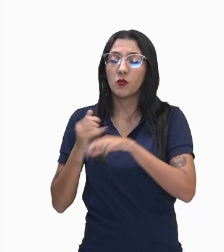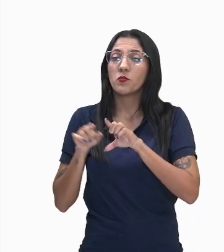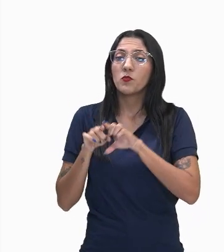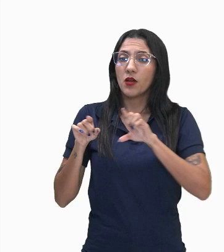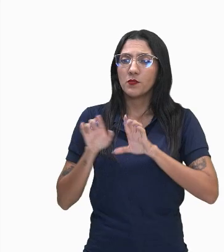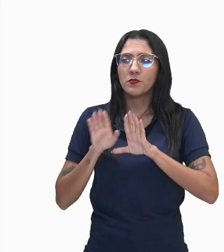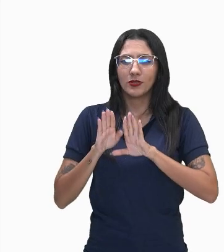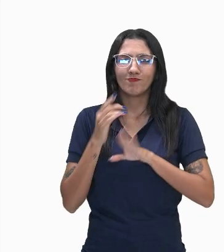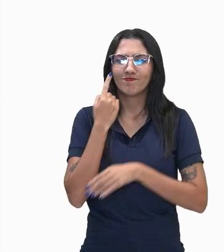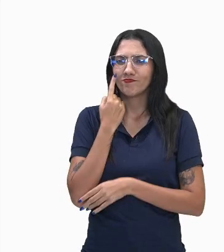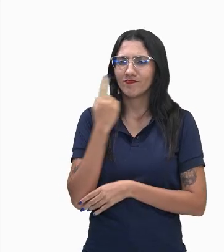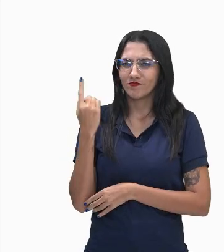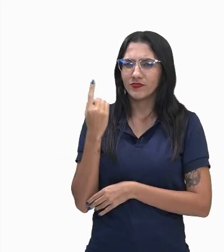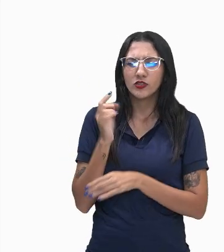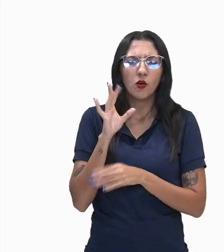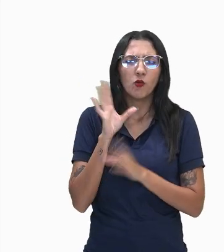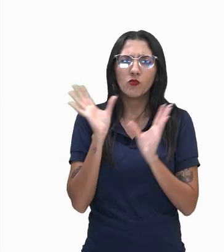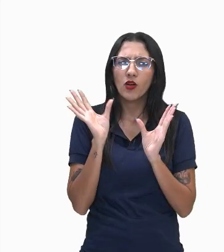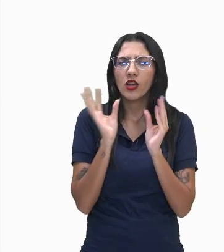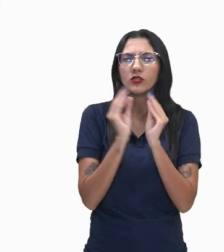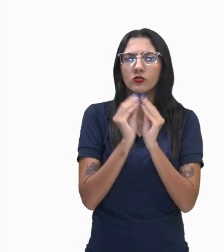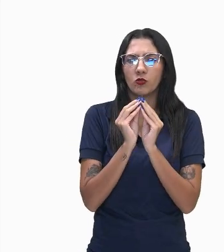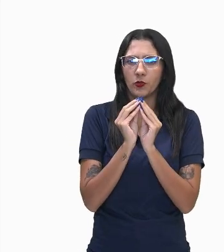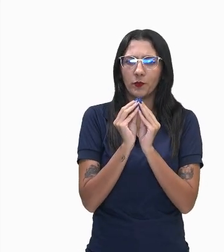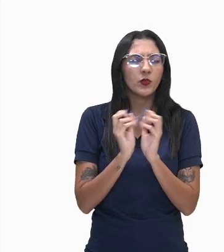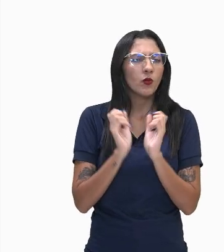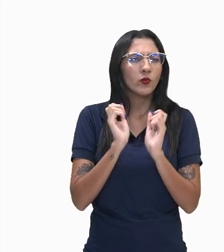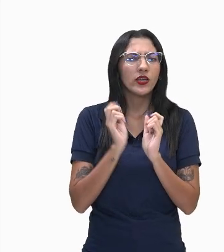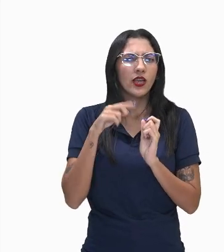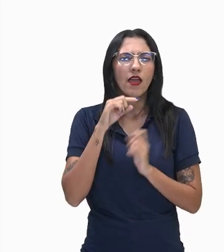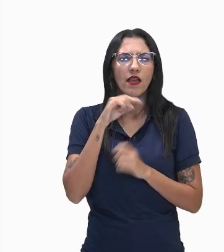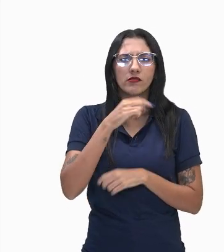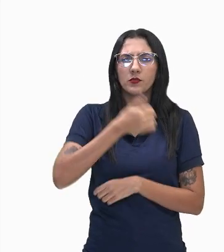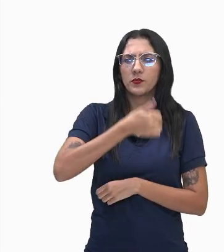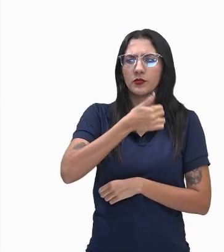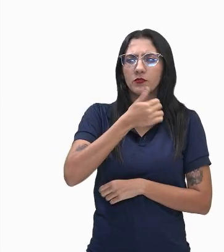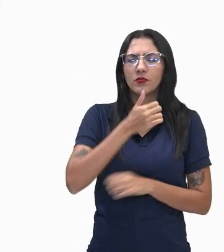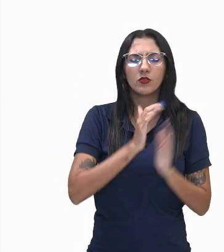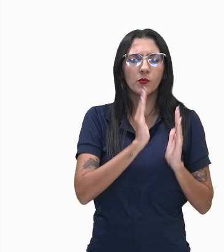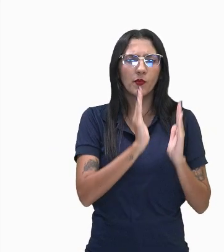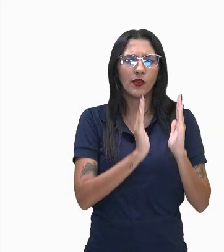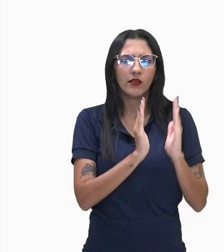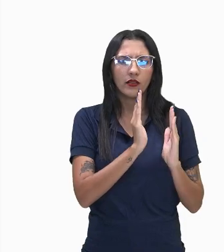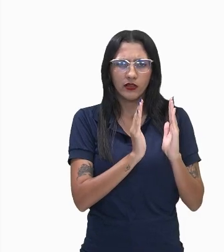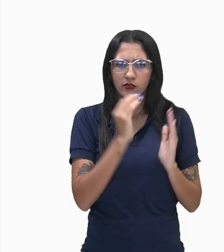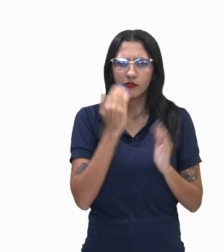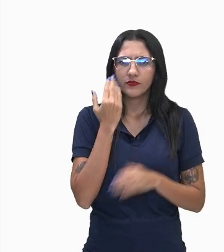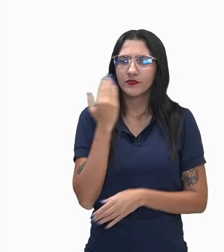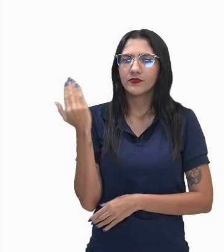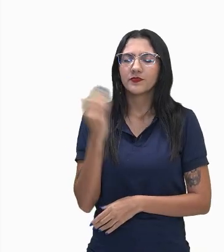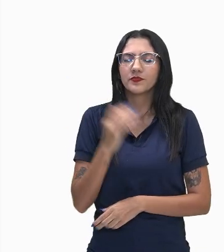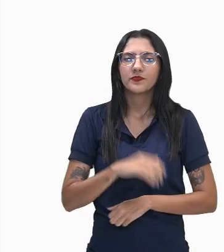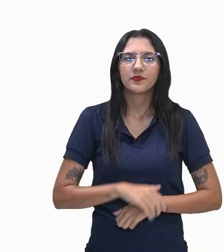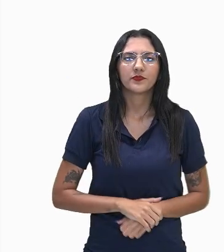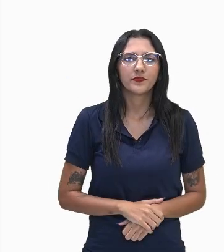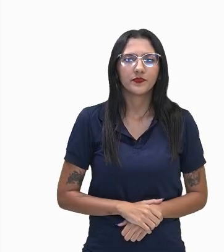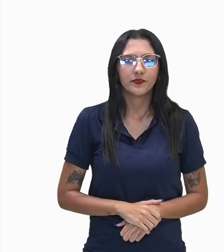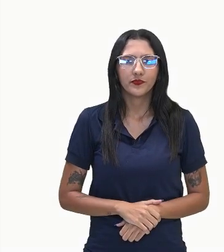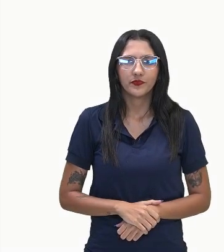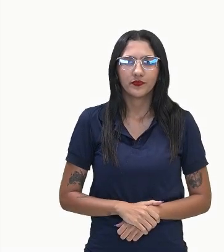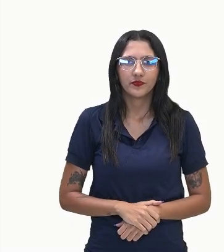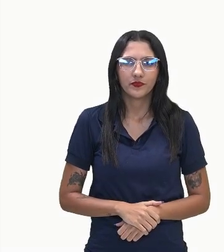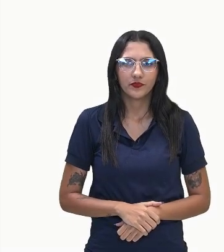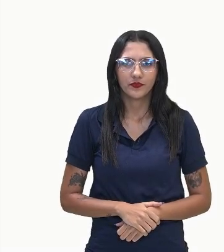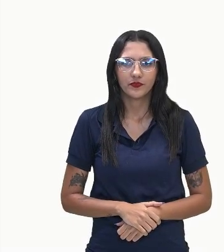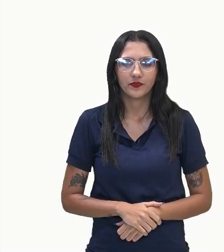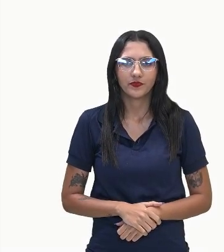um pouquinho, um breve resumo, o que vem ser o período paleolítico.